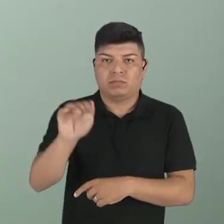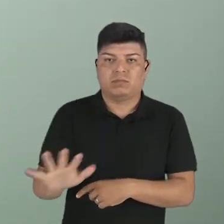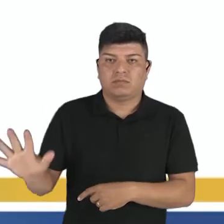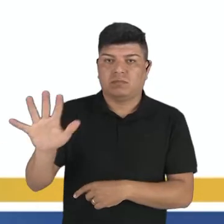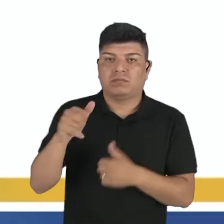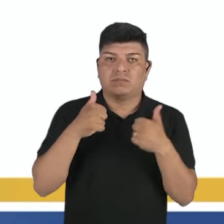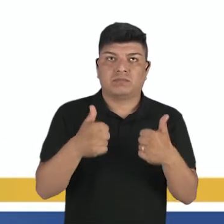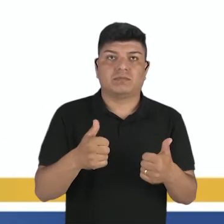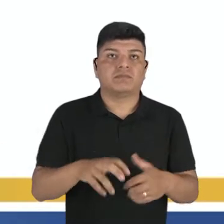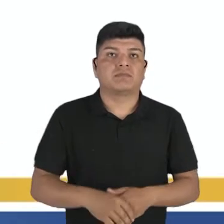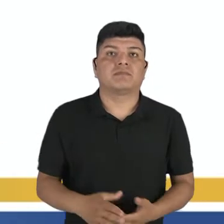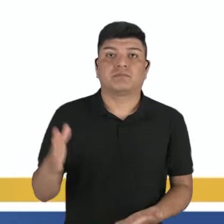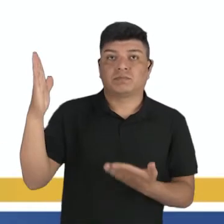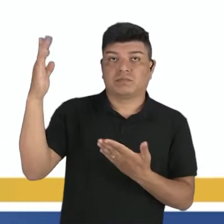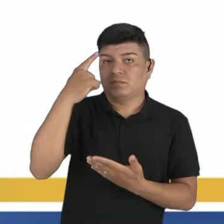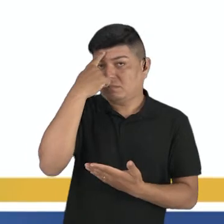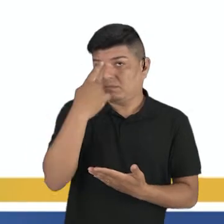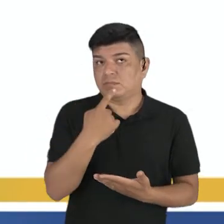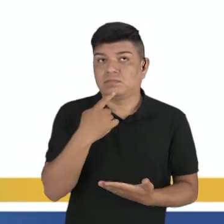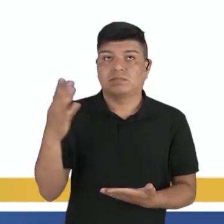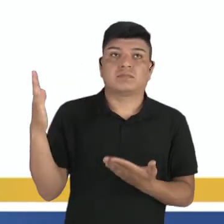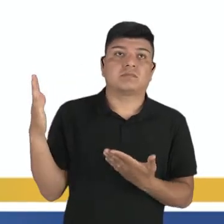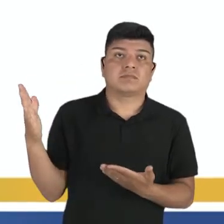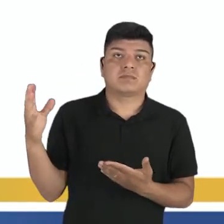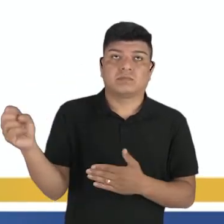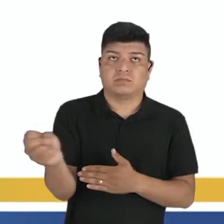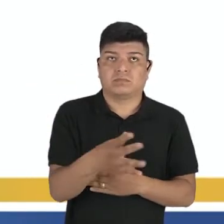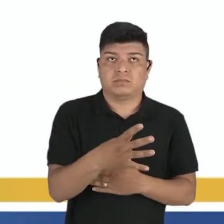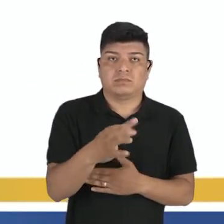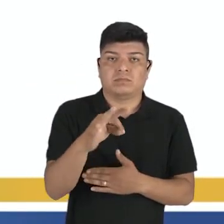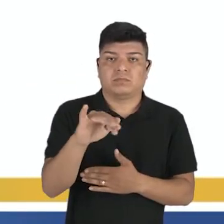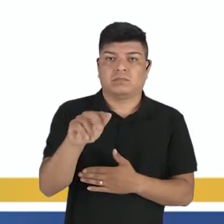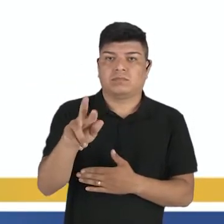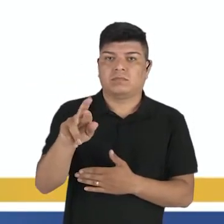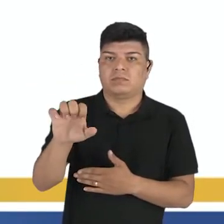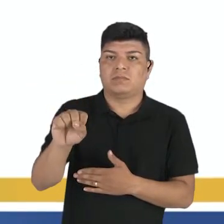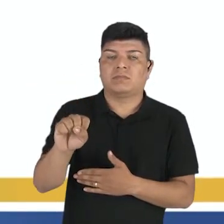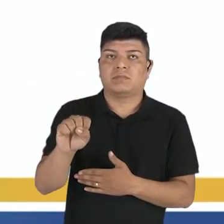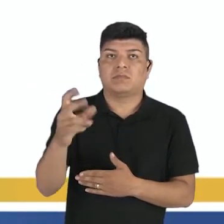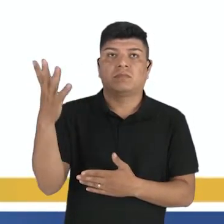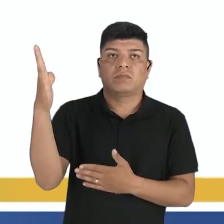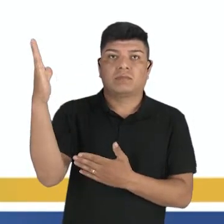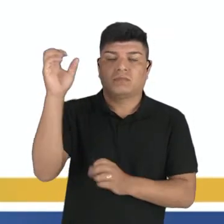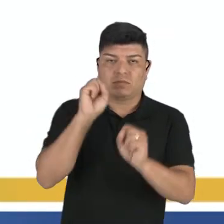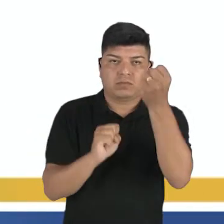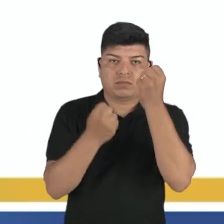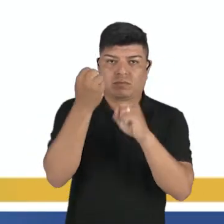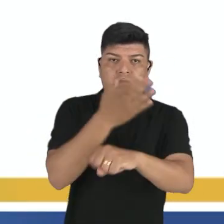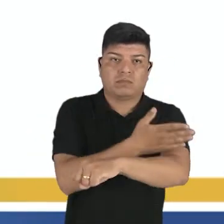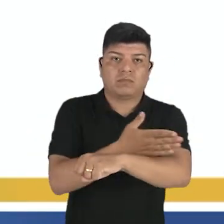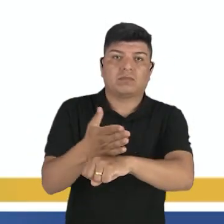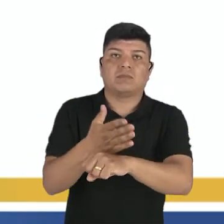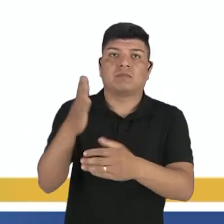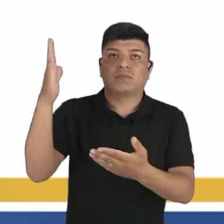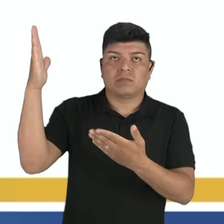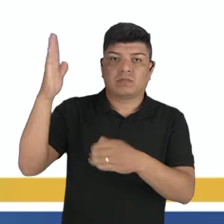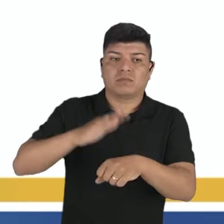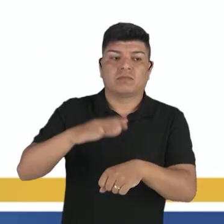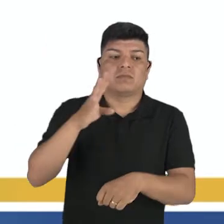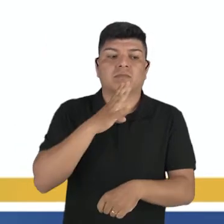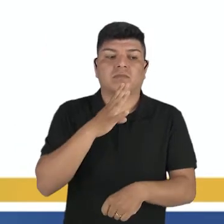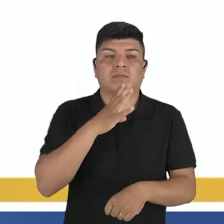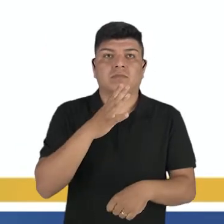aqui? Olha só, os novos tigres, por exemplo, foram instalados as indústrias tradicionais, que são as